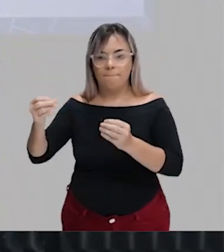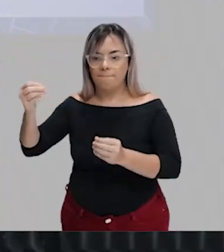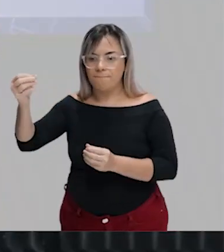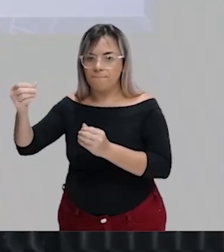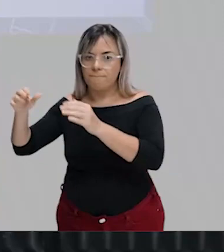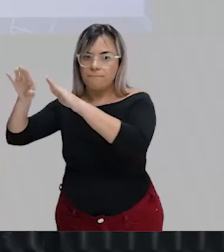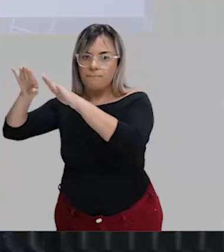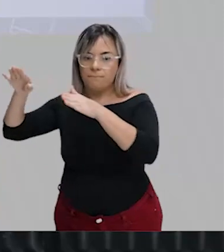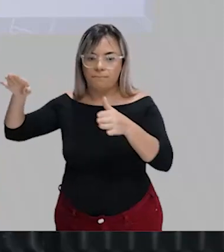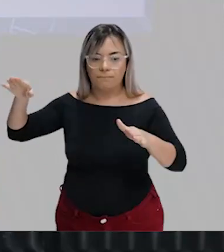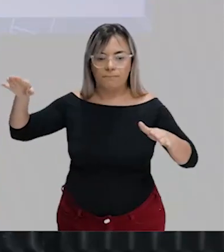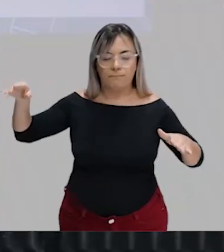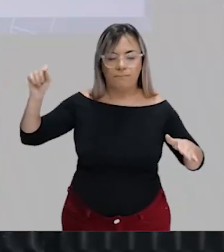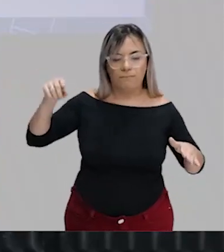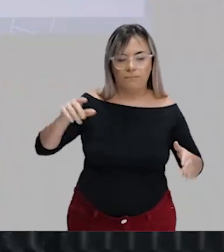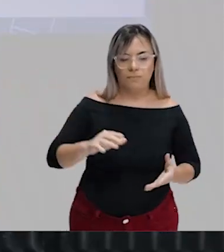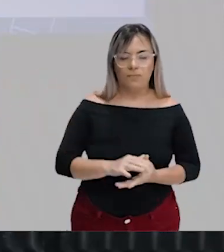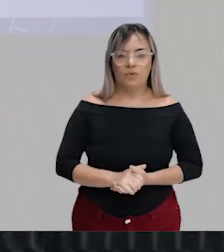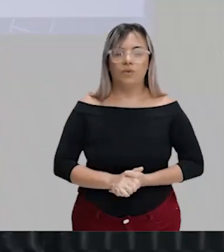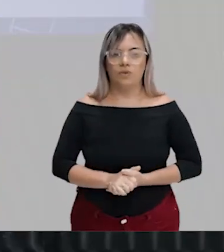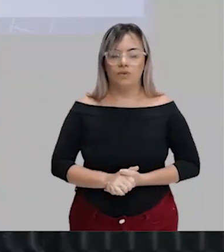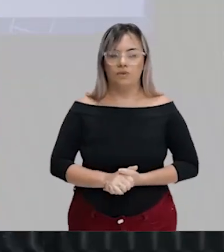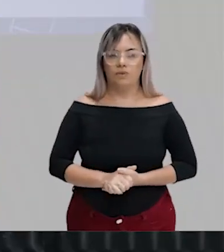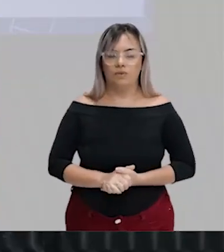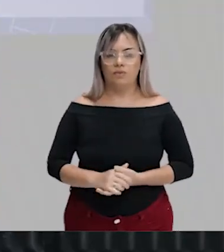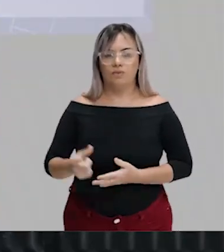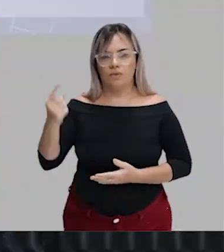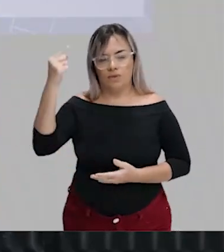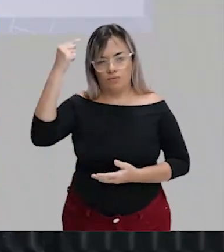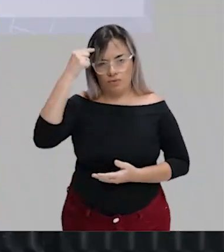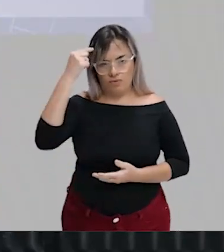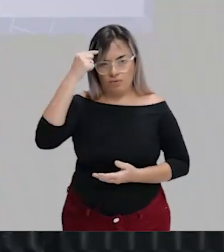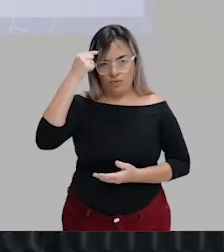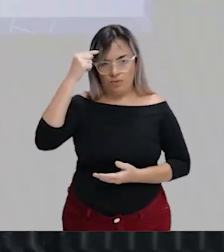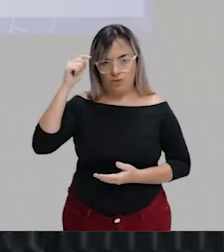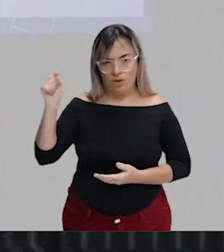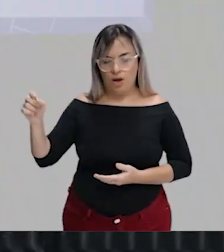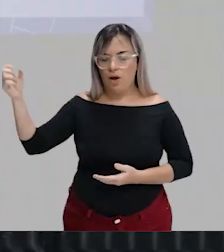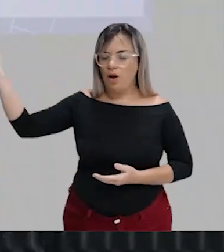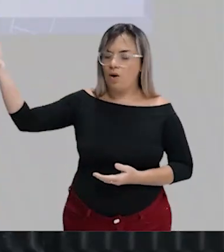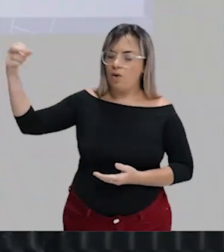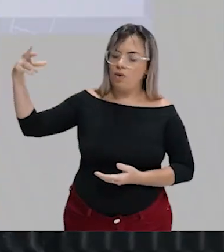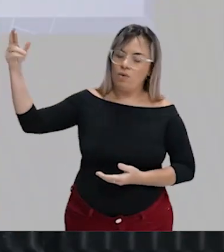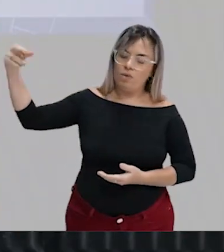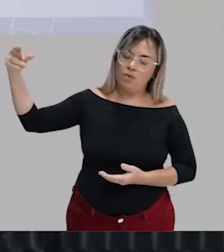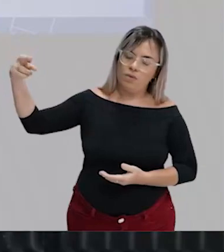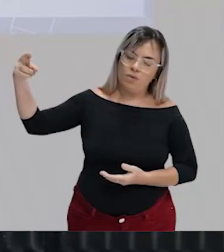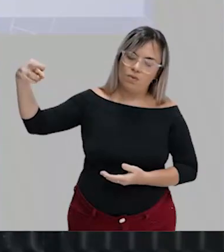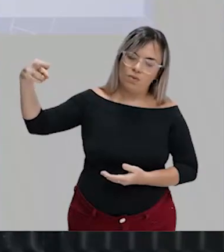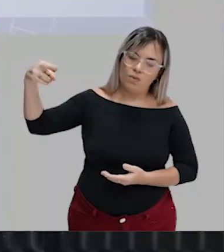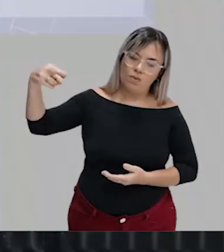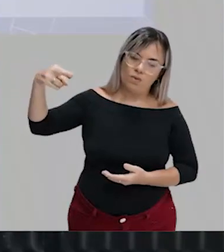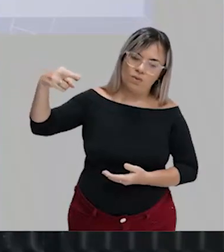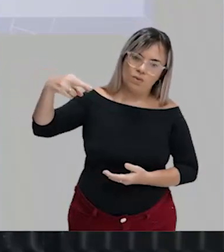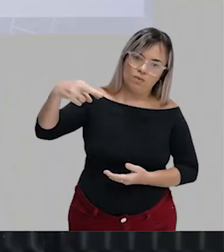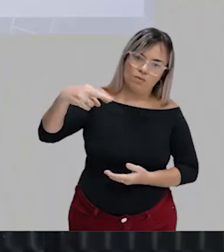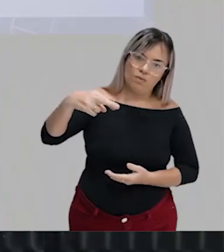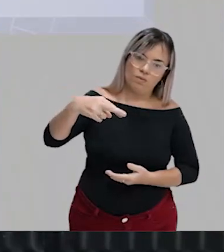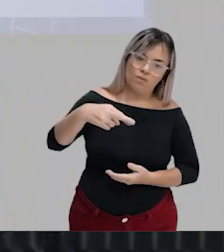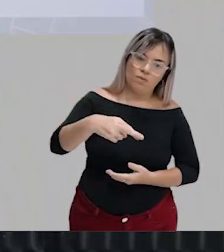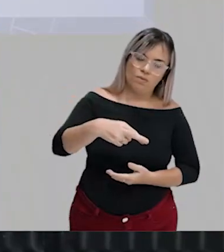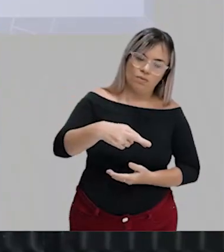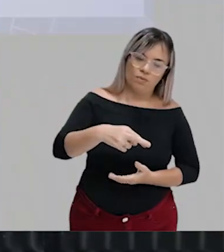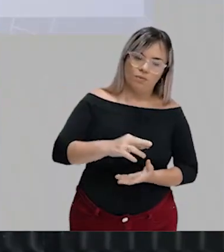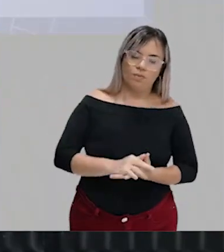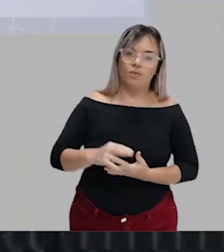imaginar agora o comportamento ondulatório da luz. Então, a radiação, que é a luz, ela